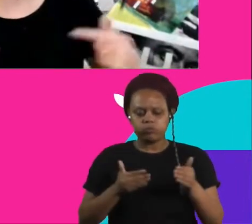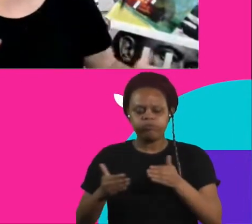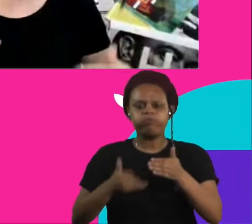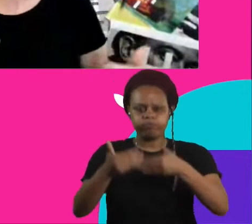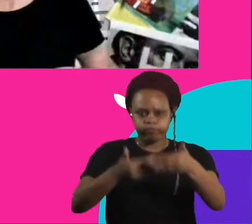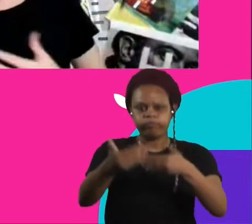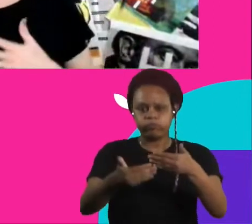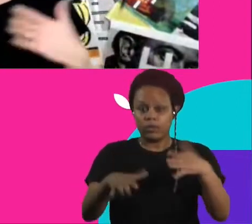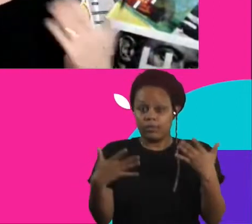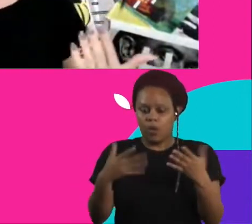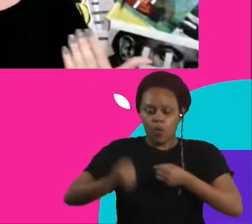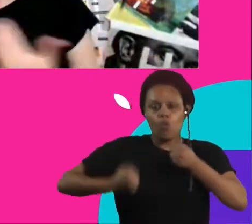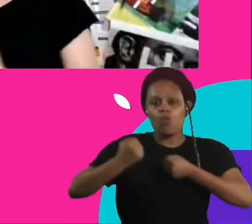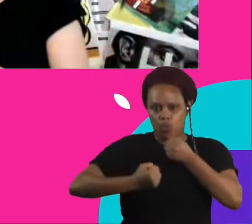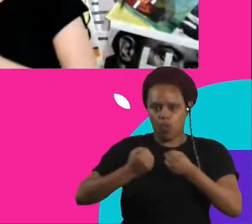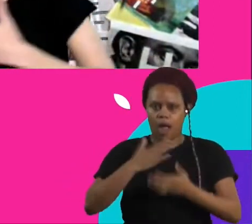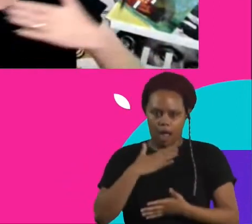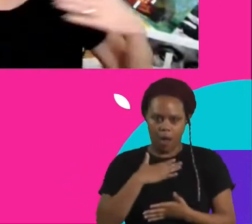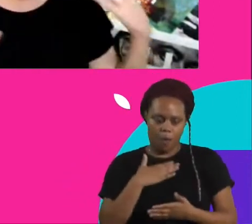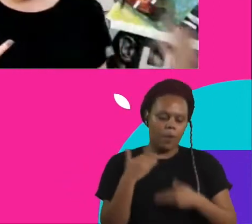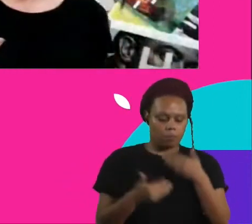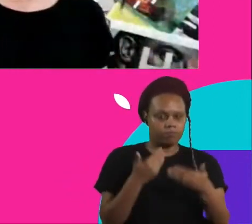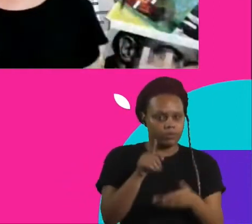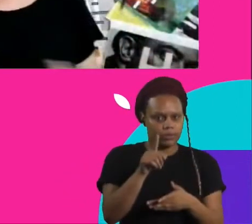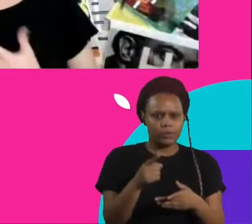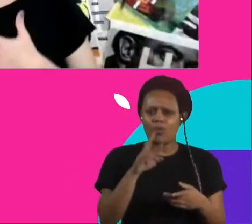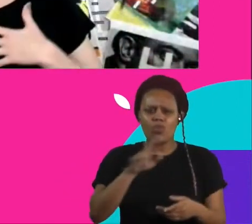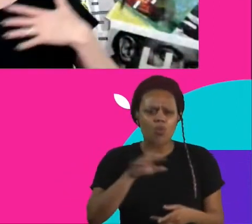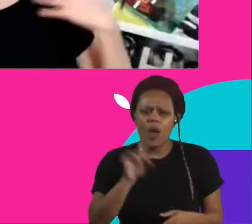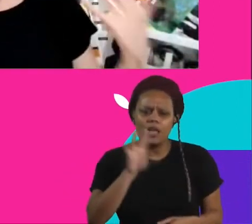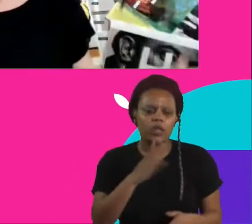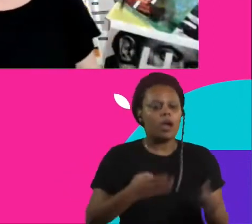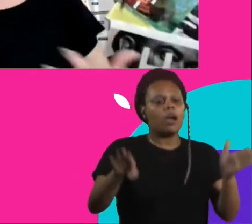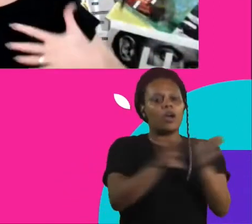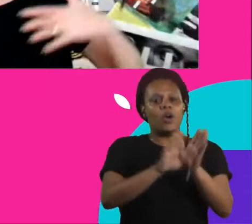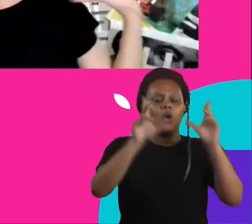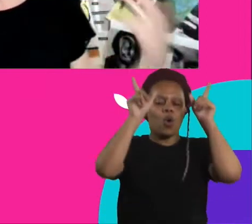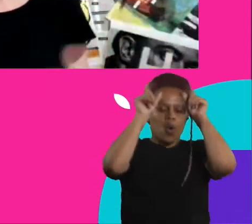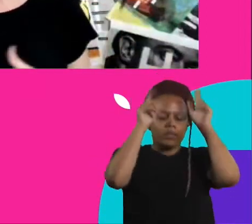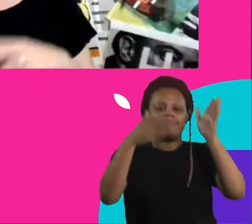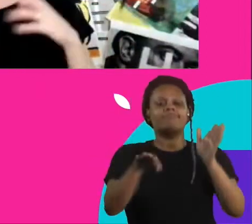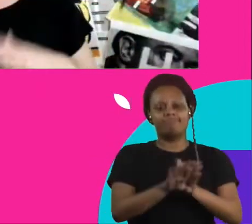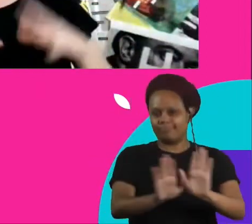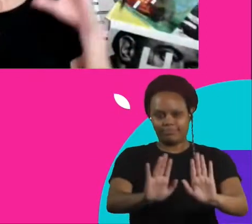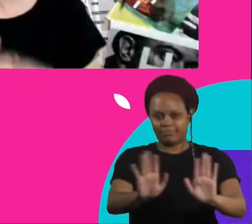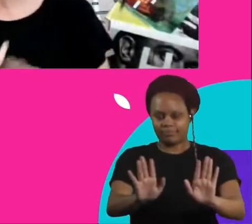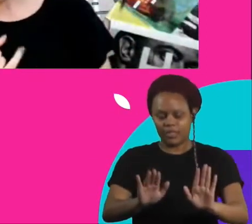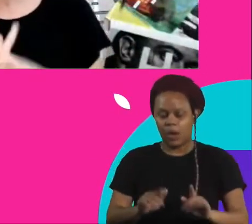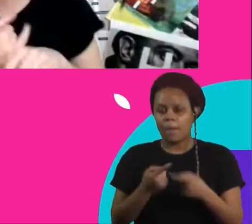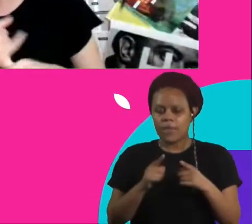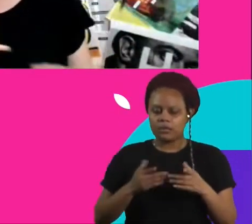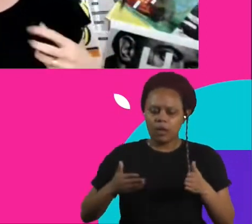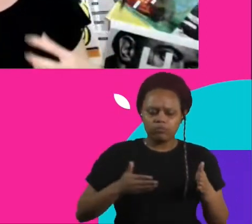Não tentar ficar contando, né? Não é só a chegada. Pô, todo esse caminho aqui, ele faz sentido e eu tenho que dar cada passo.